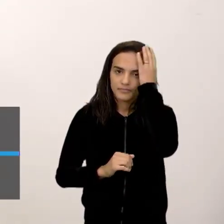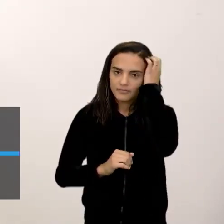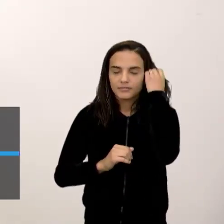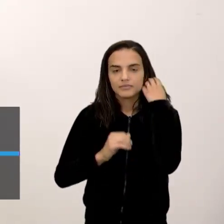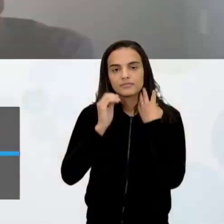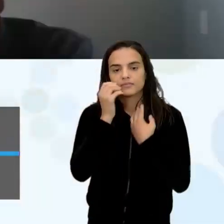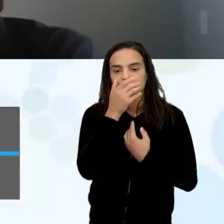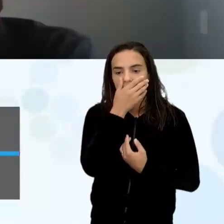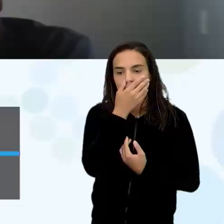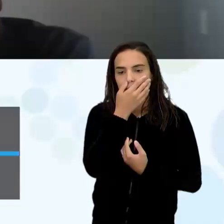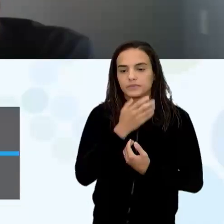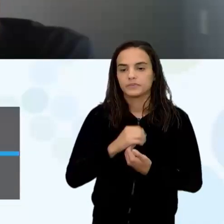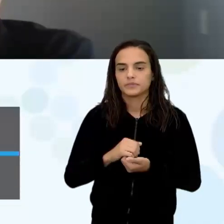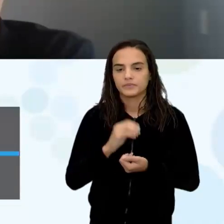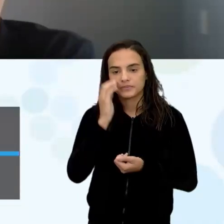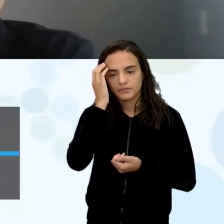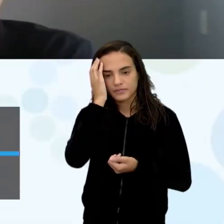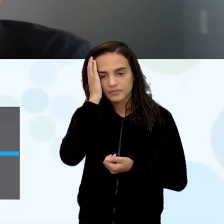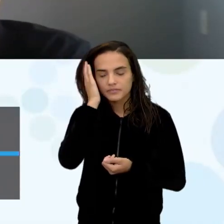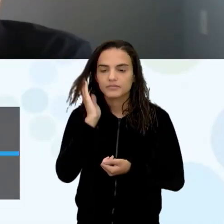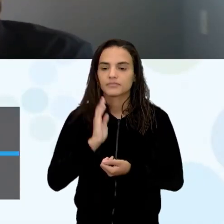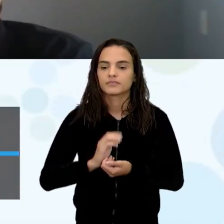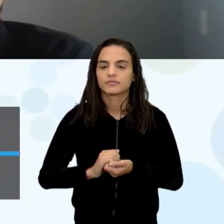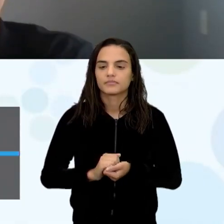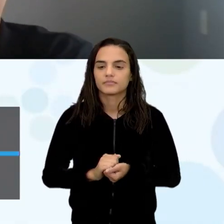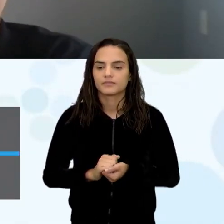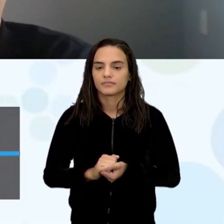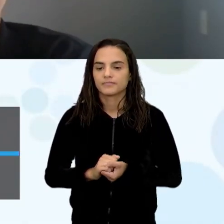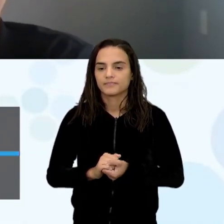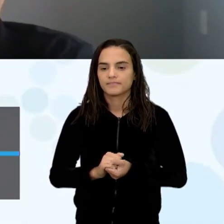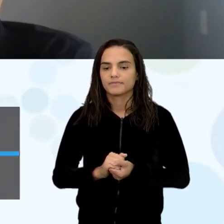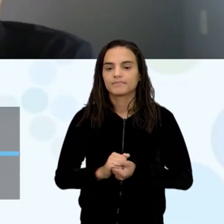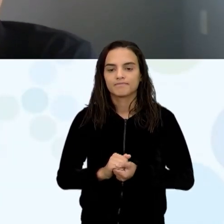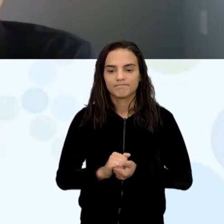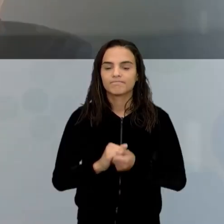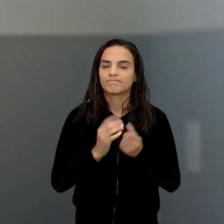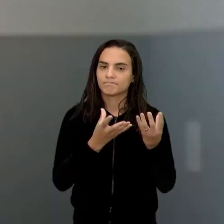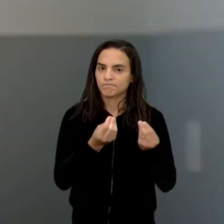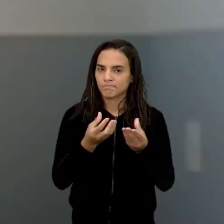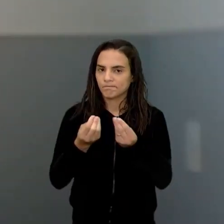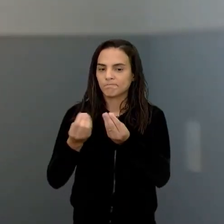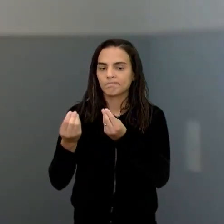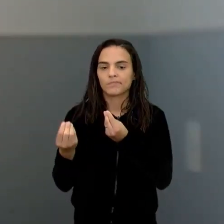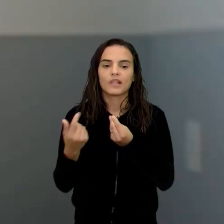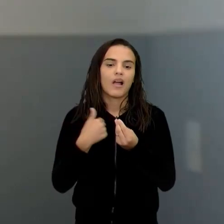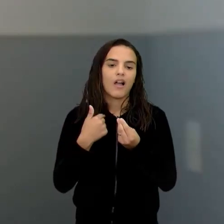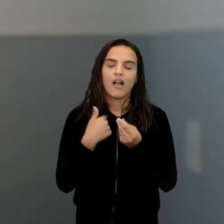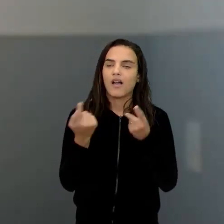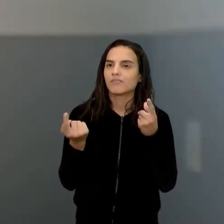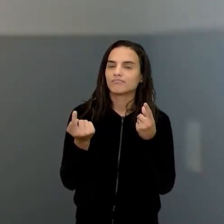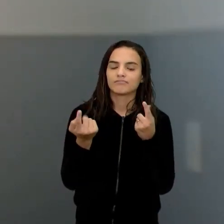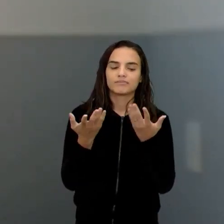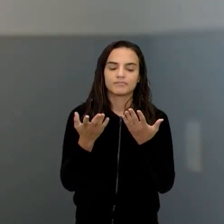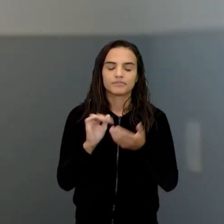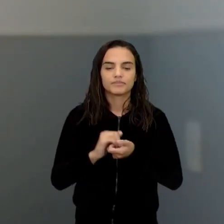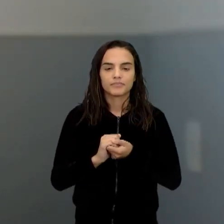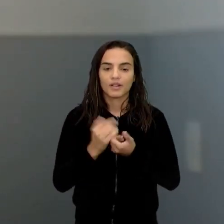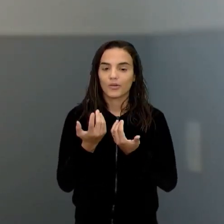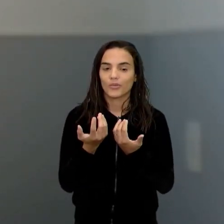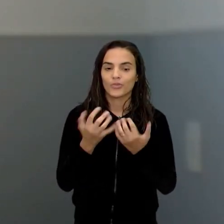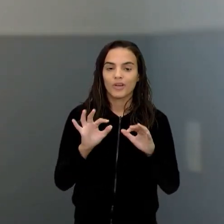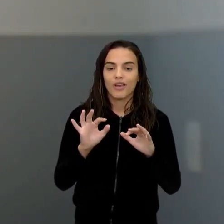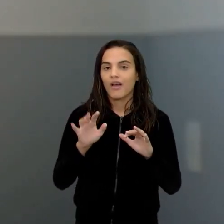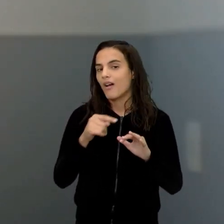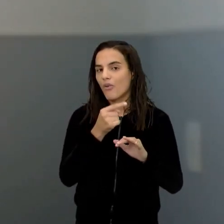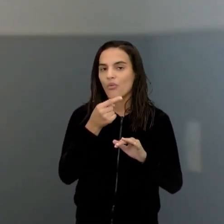Bem, não é uma coisa que me traz muitas questões a nomenclatura, tá? E eu também não quero ser a